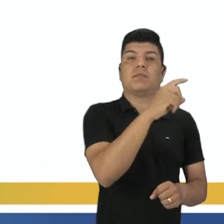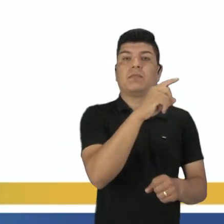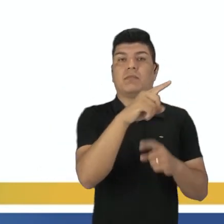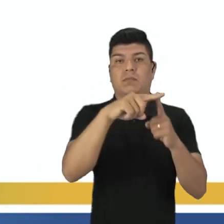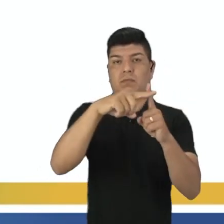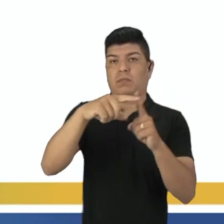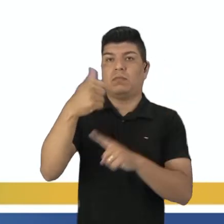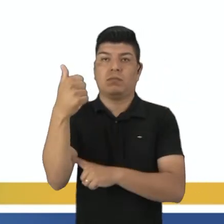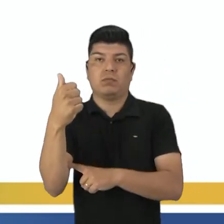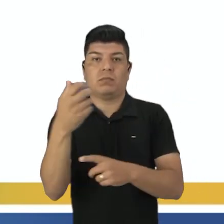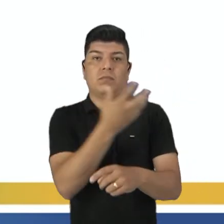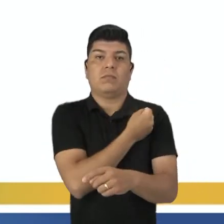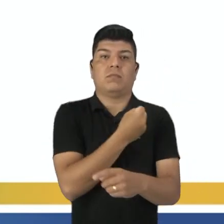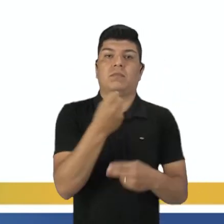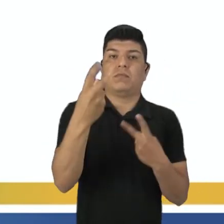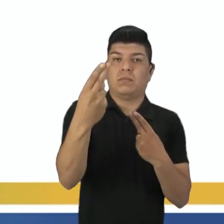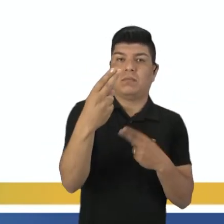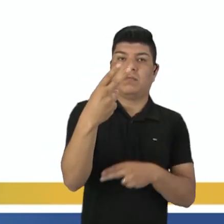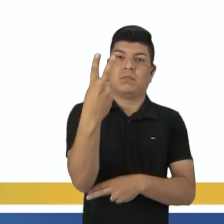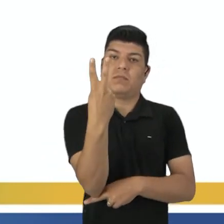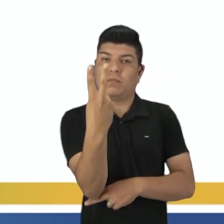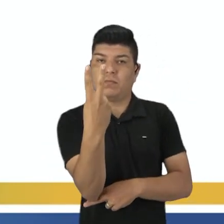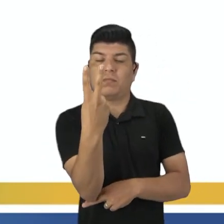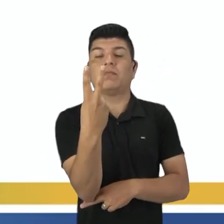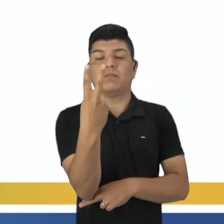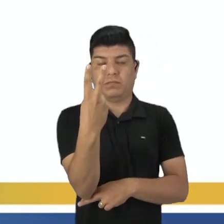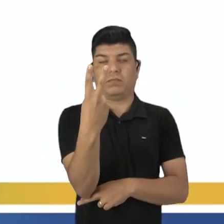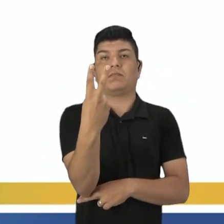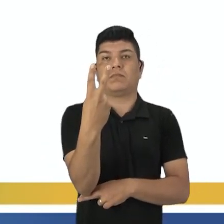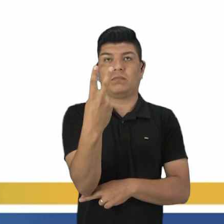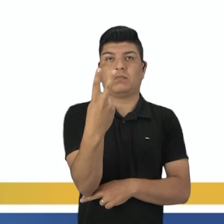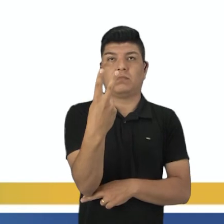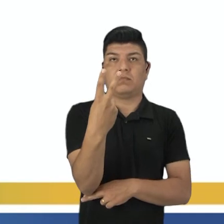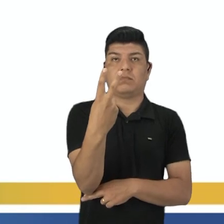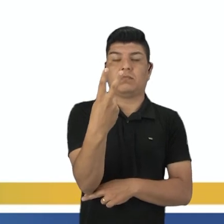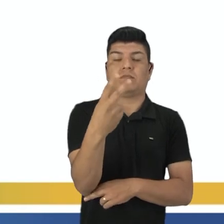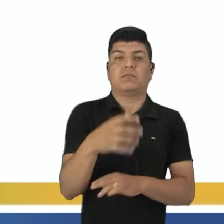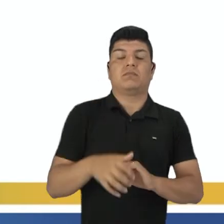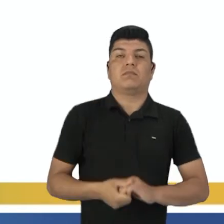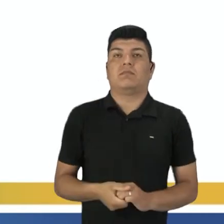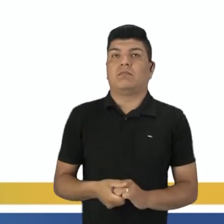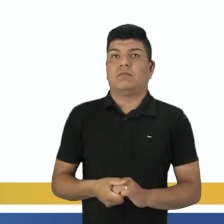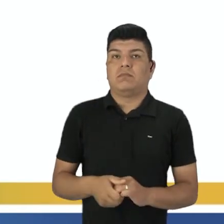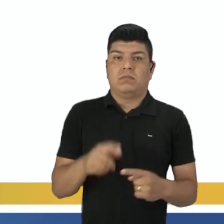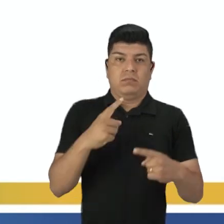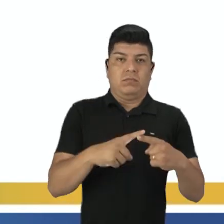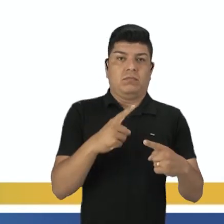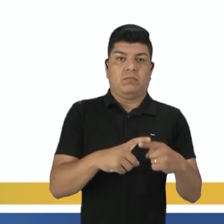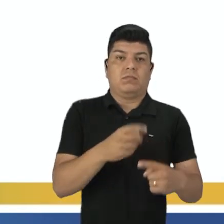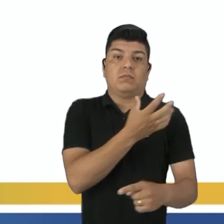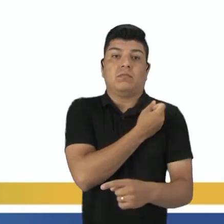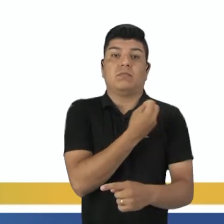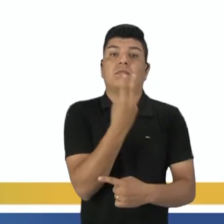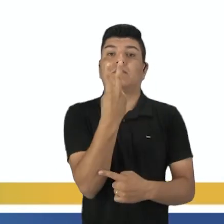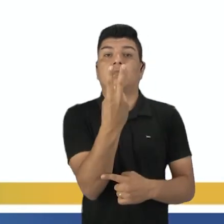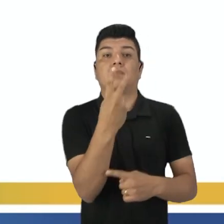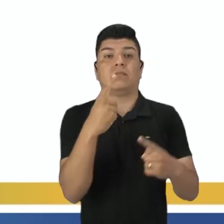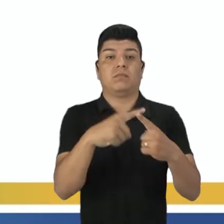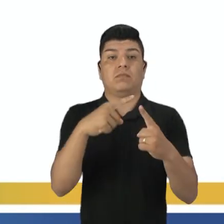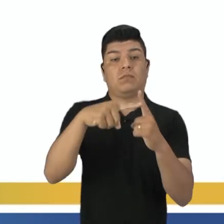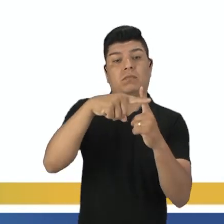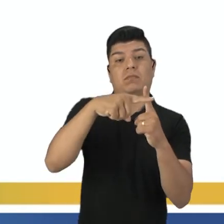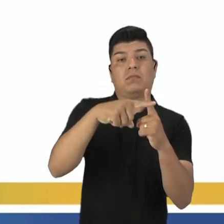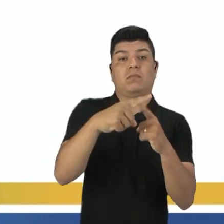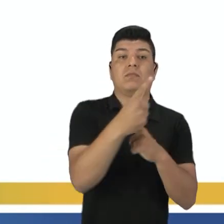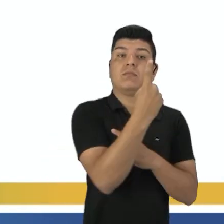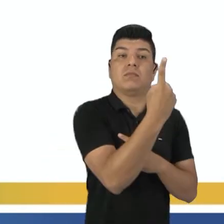dado aparece o número 2. Estão vendo aí? Na interseção entre essa linha e essa coluna? Então, por que aparece o número 2? Porque é o somatório de 1